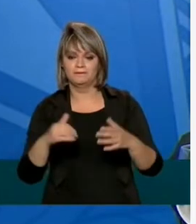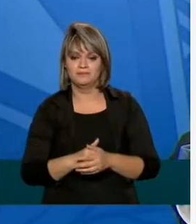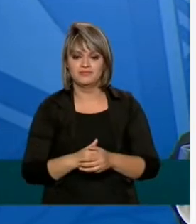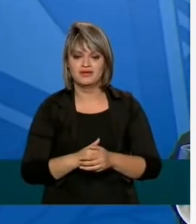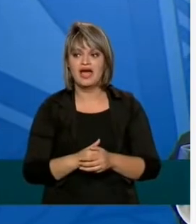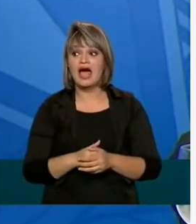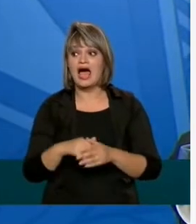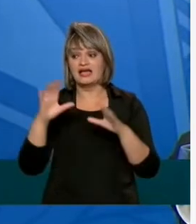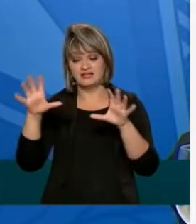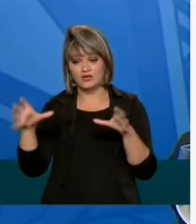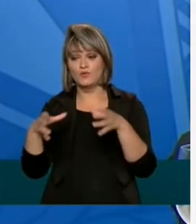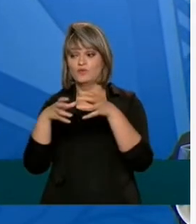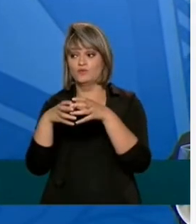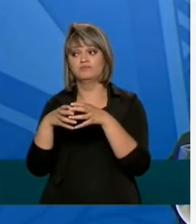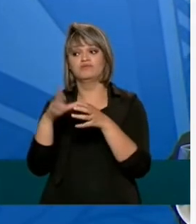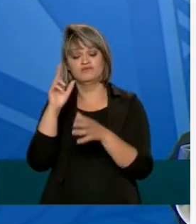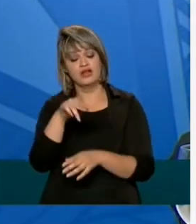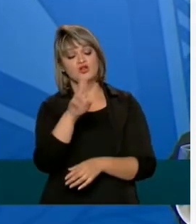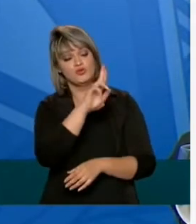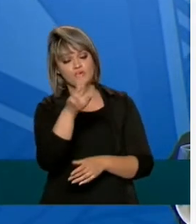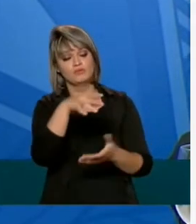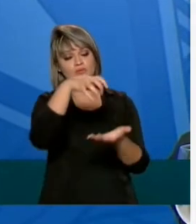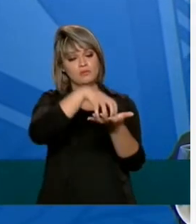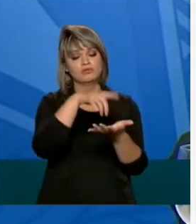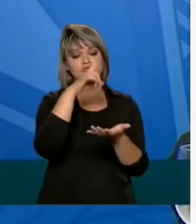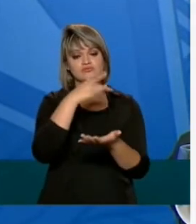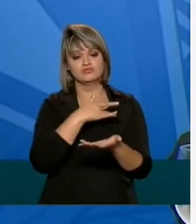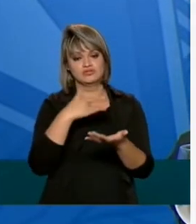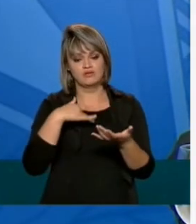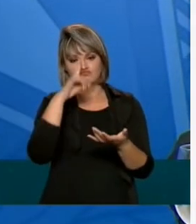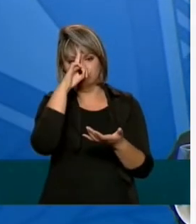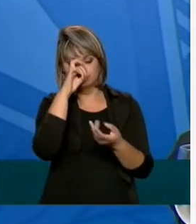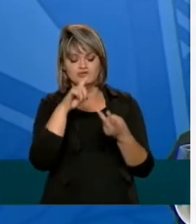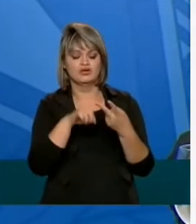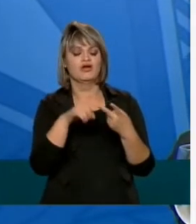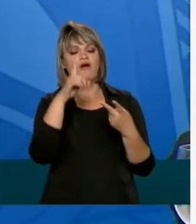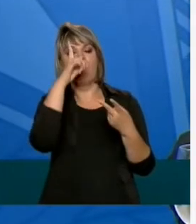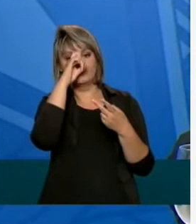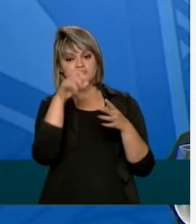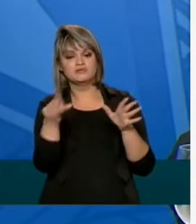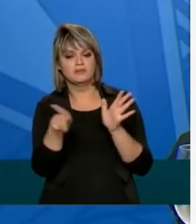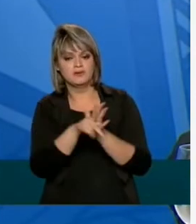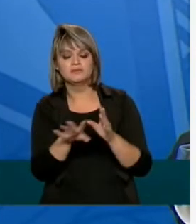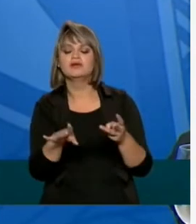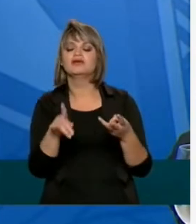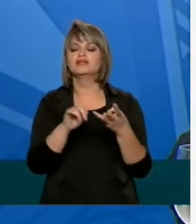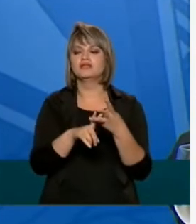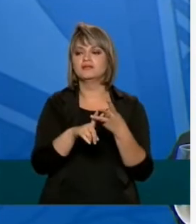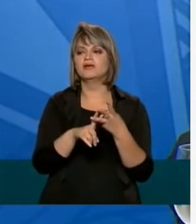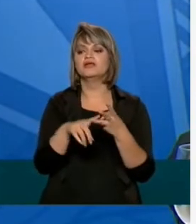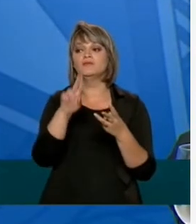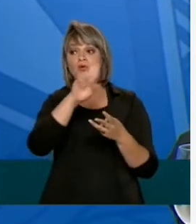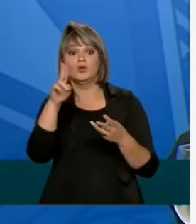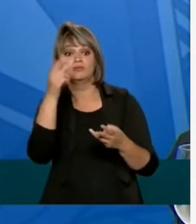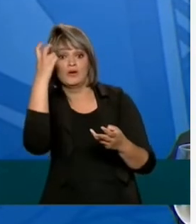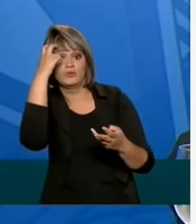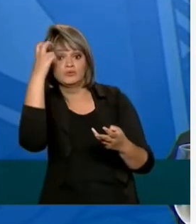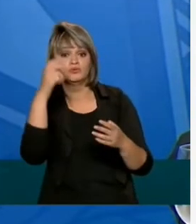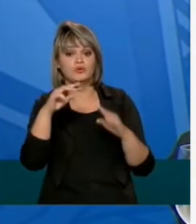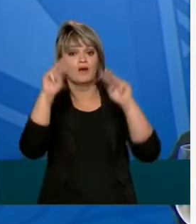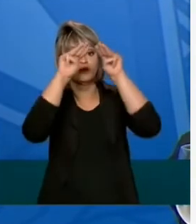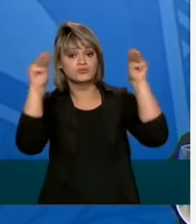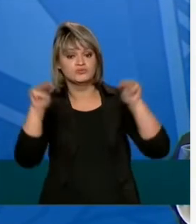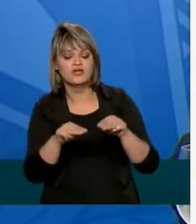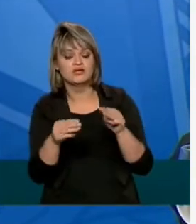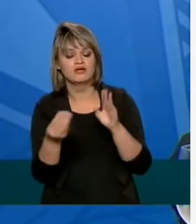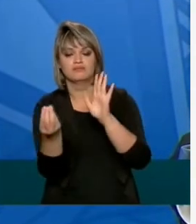que colocasse o nome dos hospitais, o nome dos postos de saúde. Aí depois ia vir a Cultura para pedir para colocar o nome também dos museus.